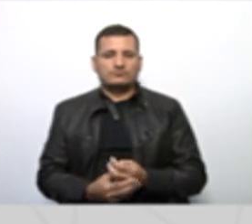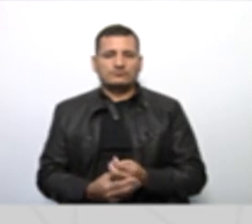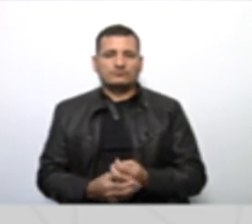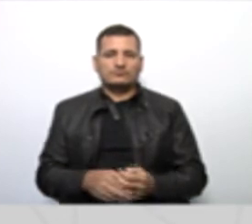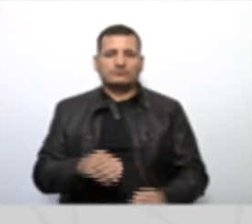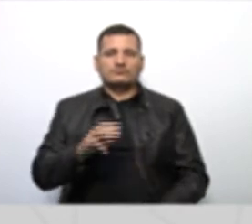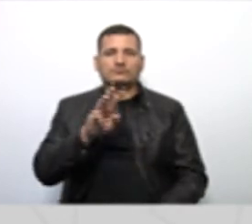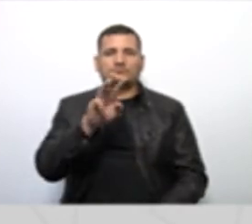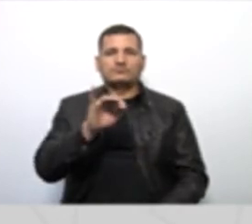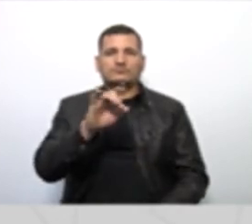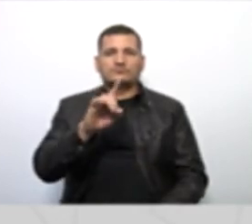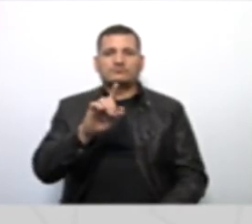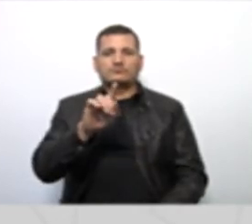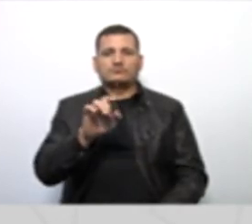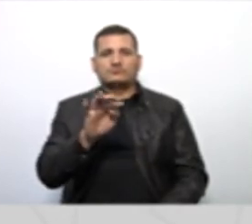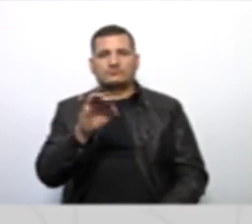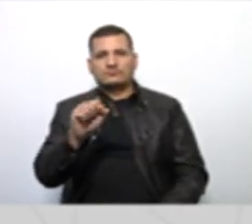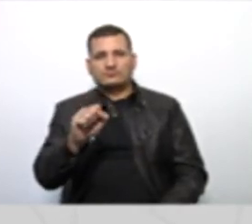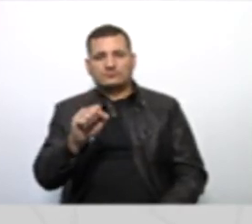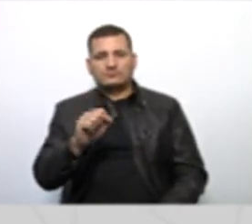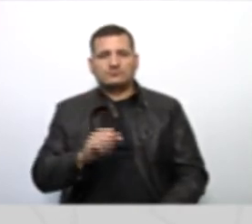Reach get.